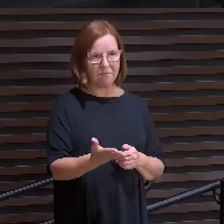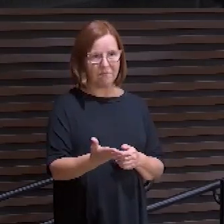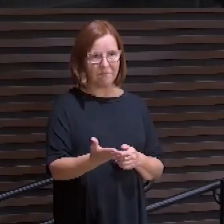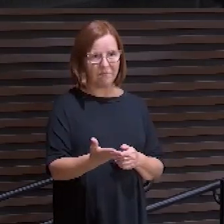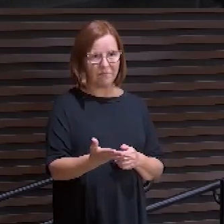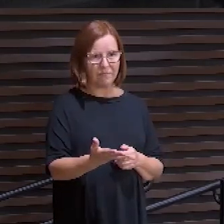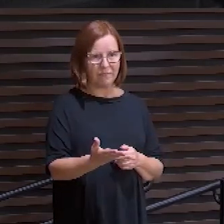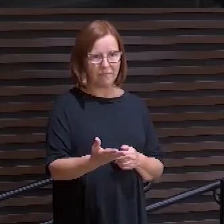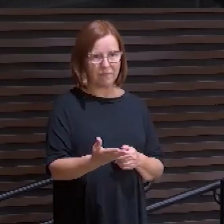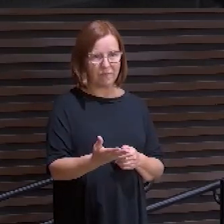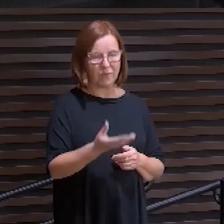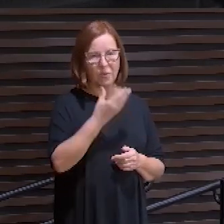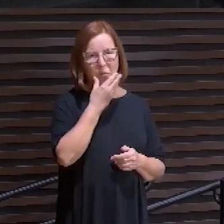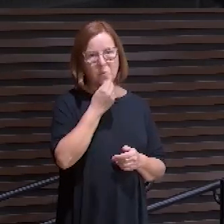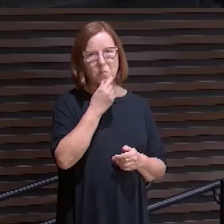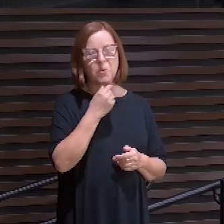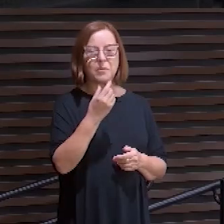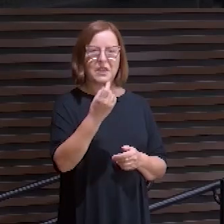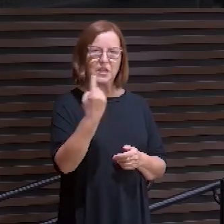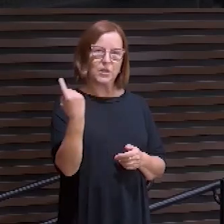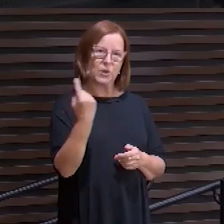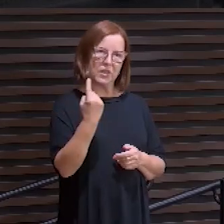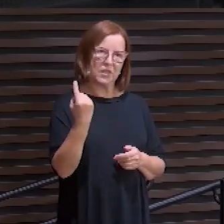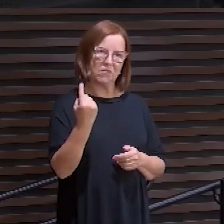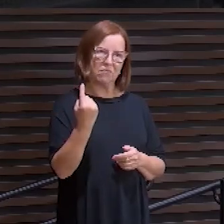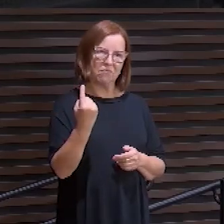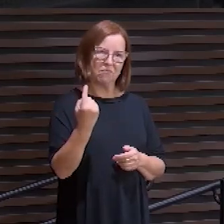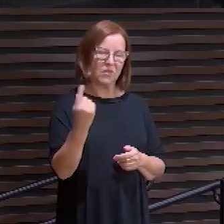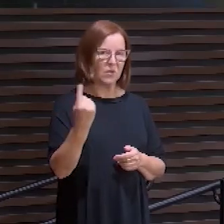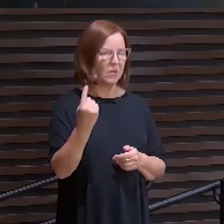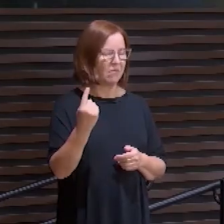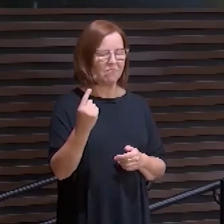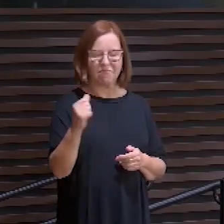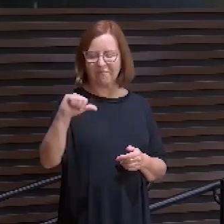um homem solitário. Solidão não é bom.